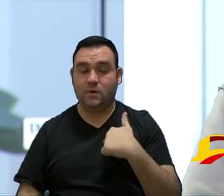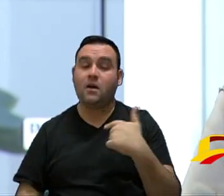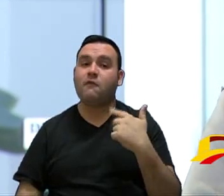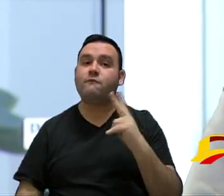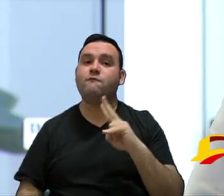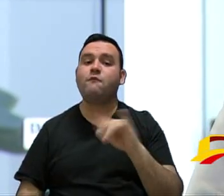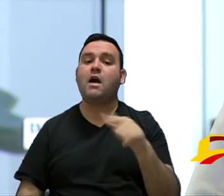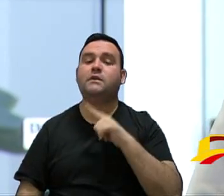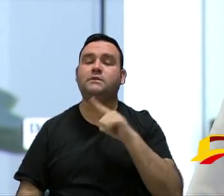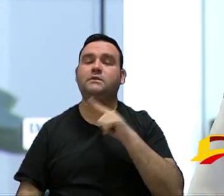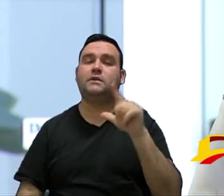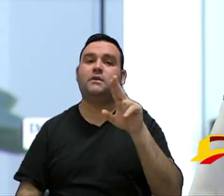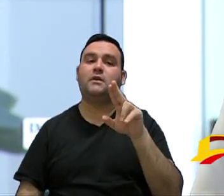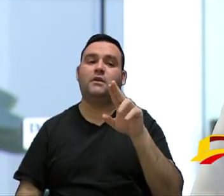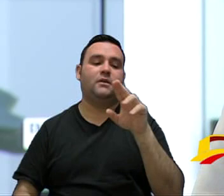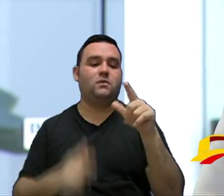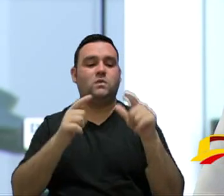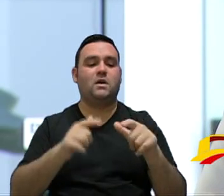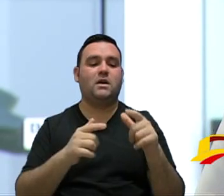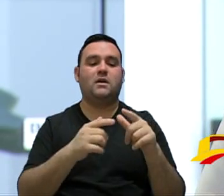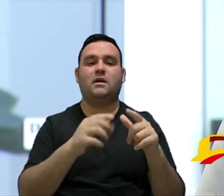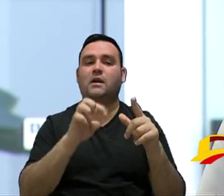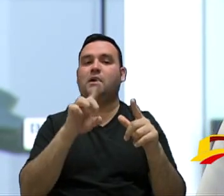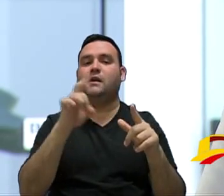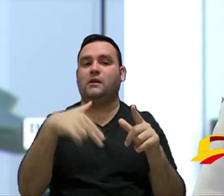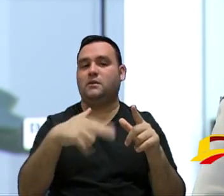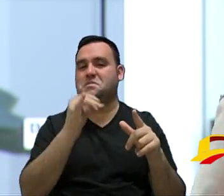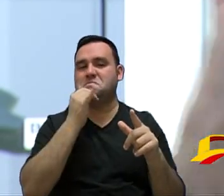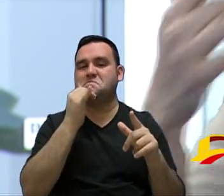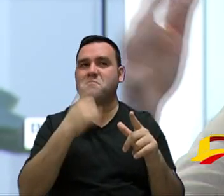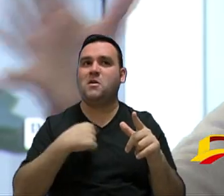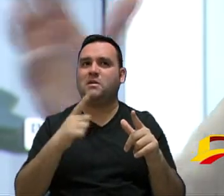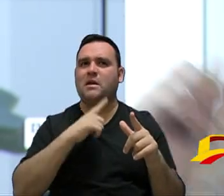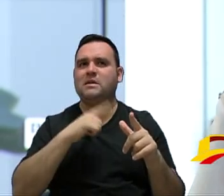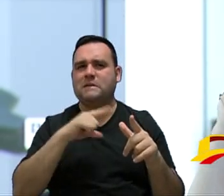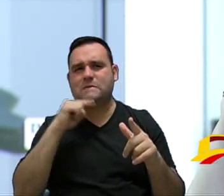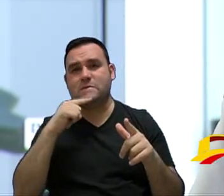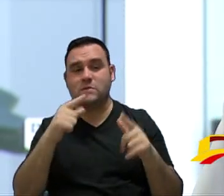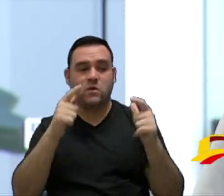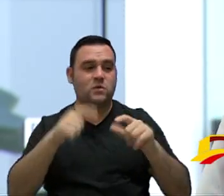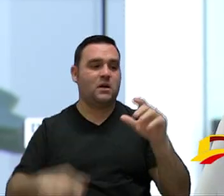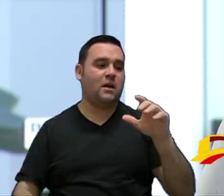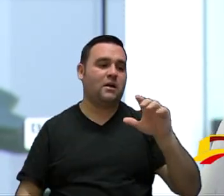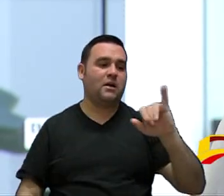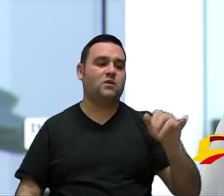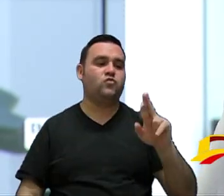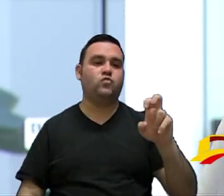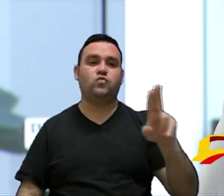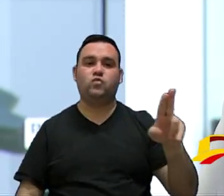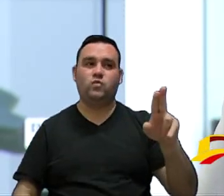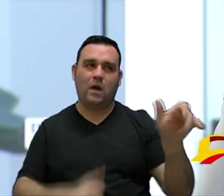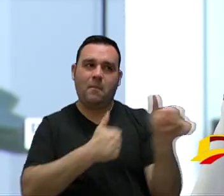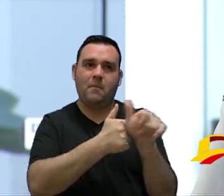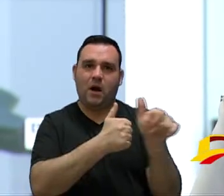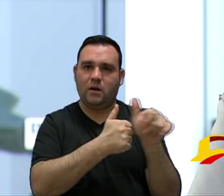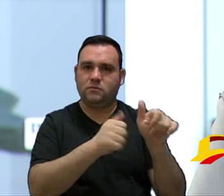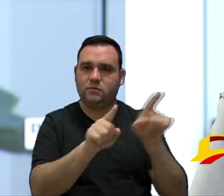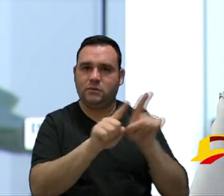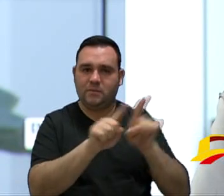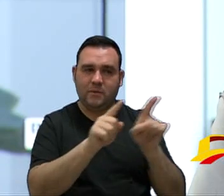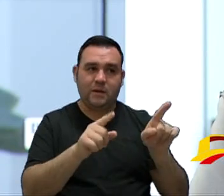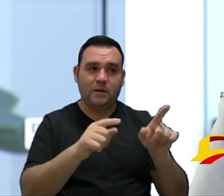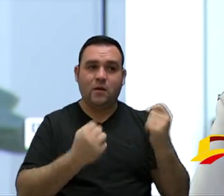eu tô lá na ubs do éden por exemplo tô com uma suspeita e tem outra paciente que tá no cajuru que ali do lado e tá com uma